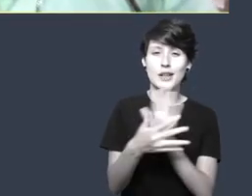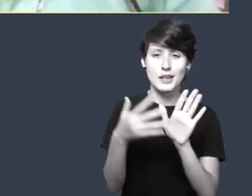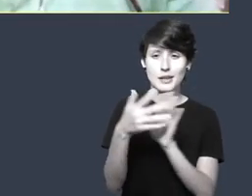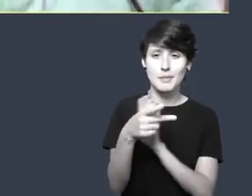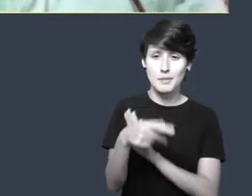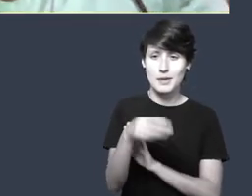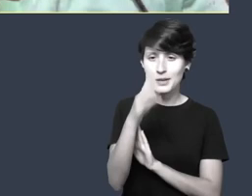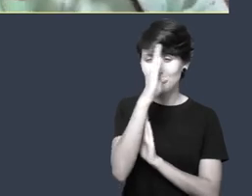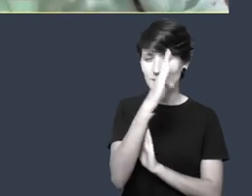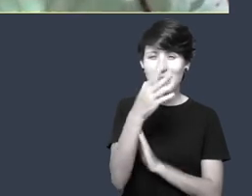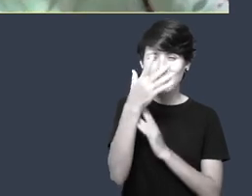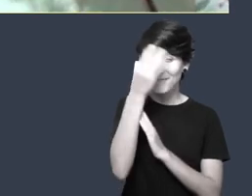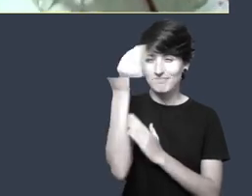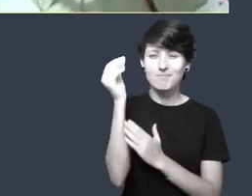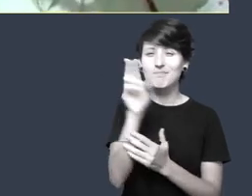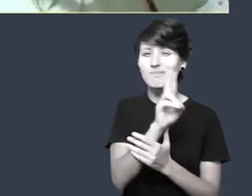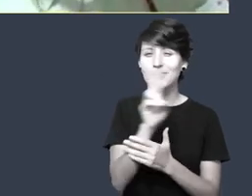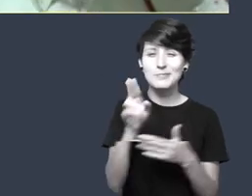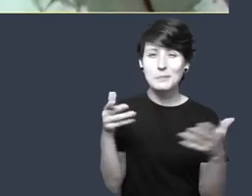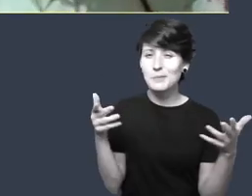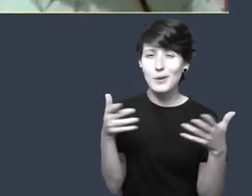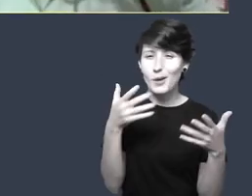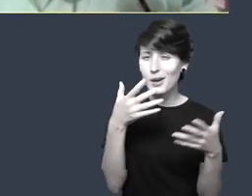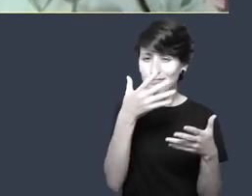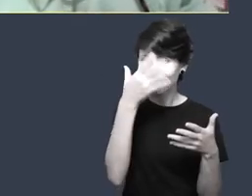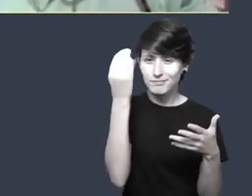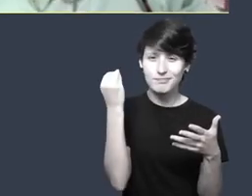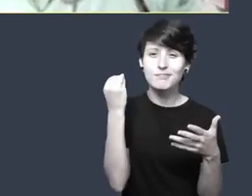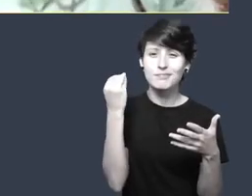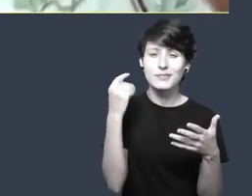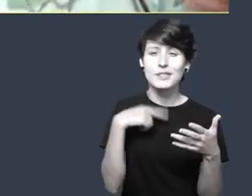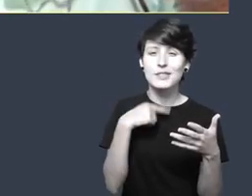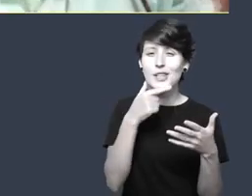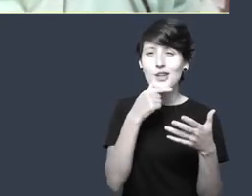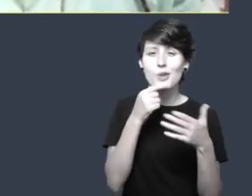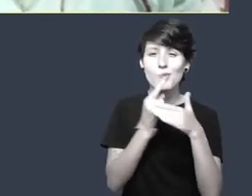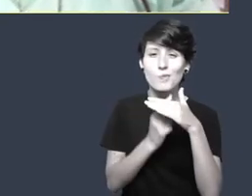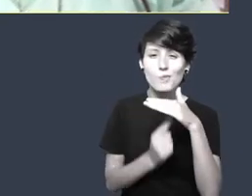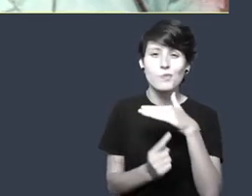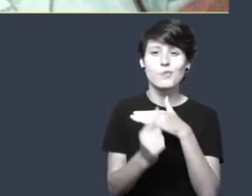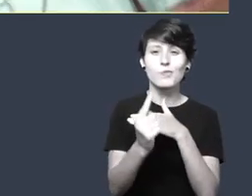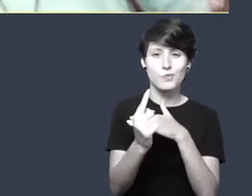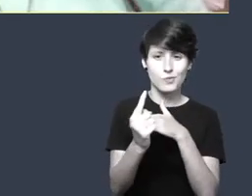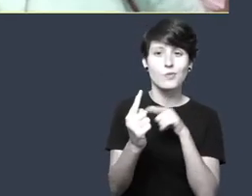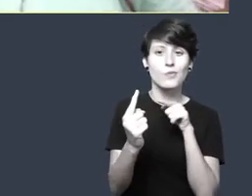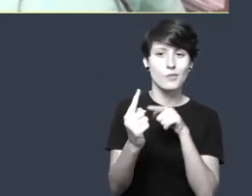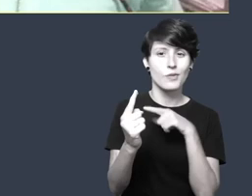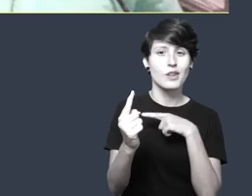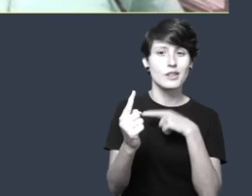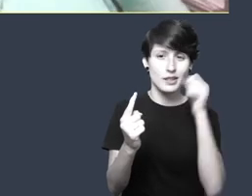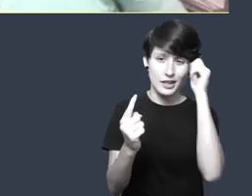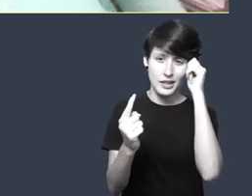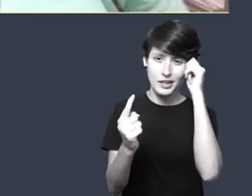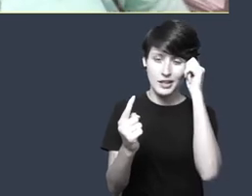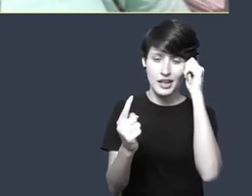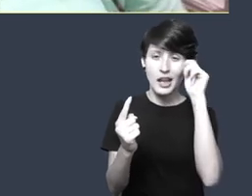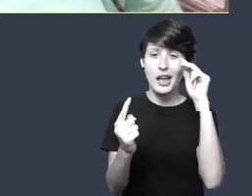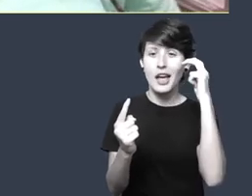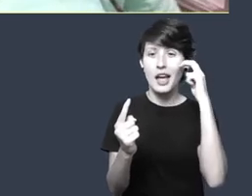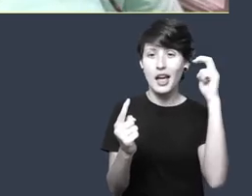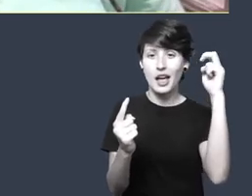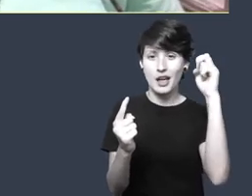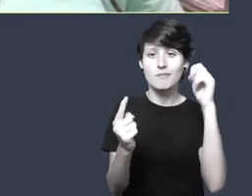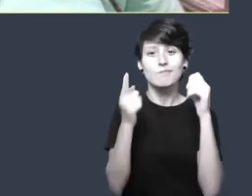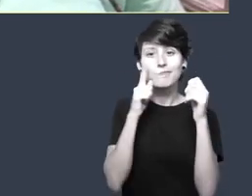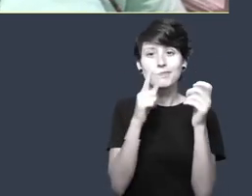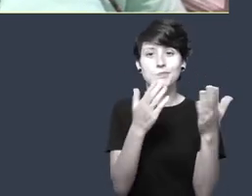que eu esqueci o nome dele agora, que tem um bonequinho, eles usam inteligência artificial pro bonequinho